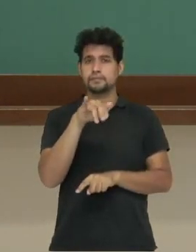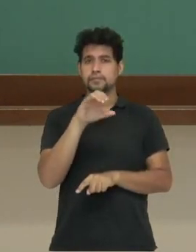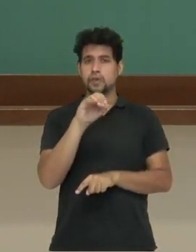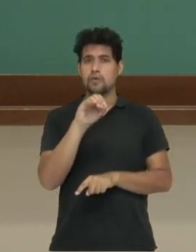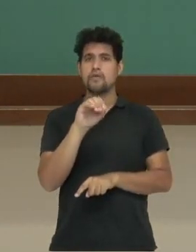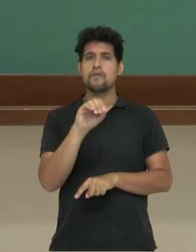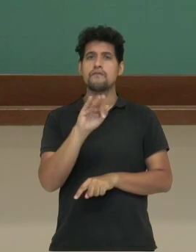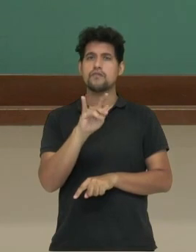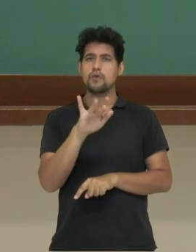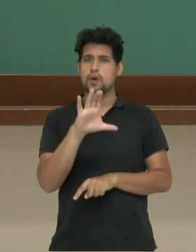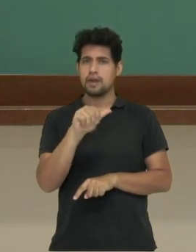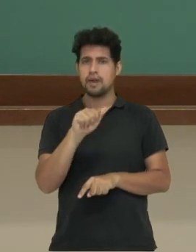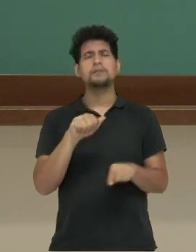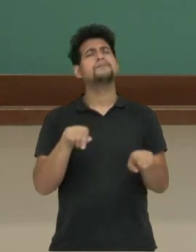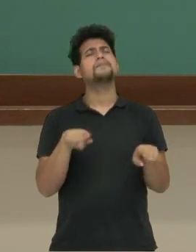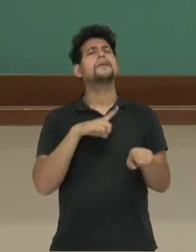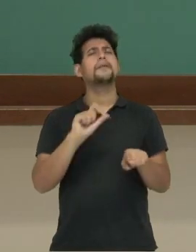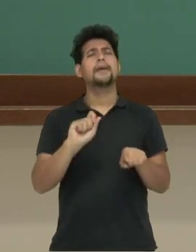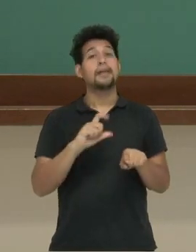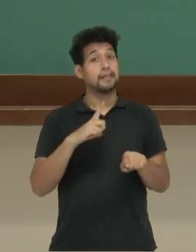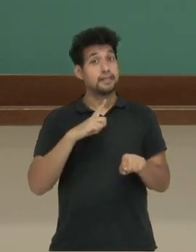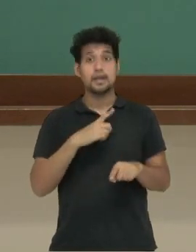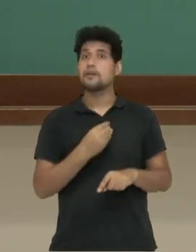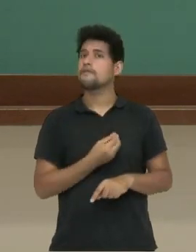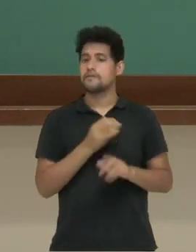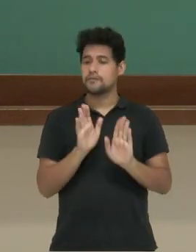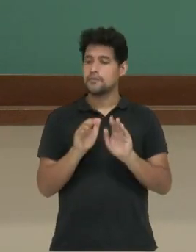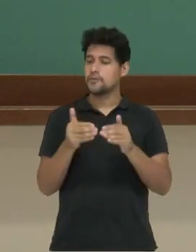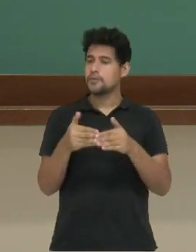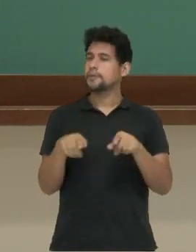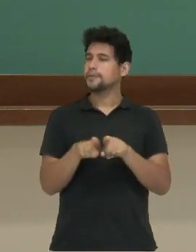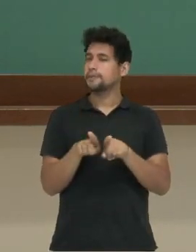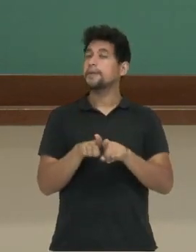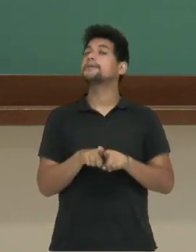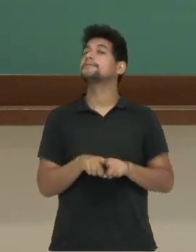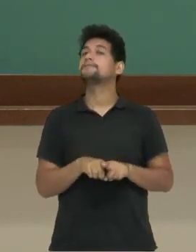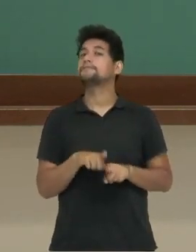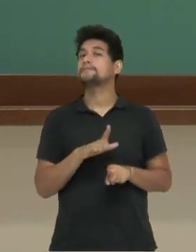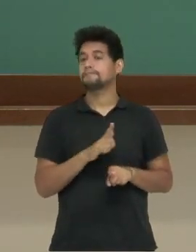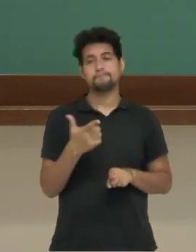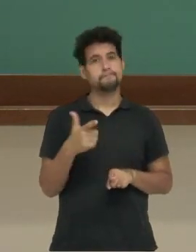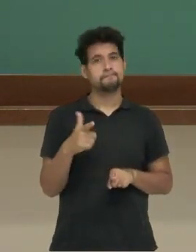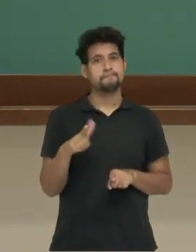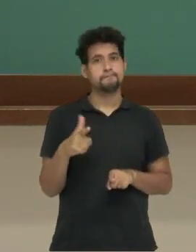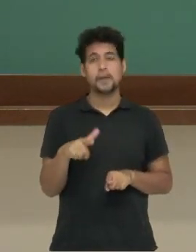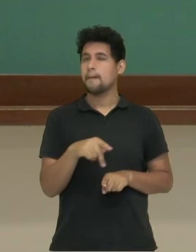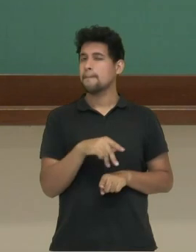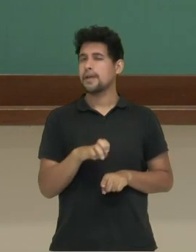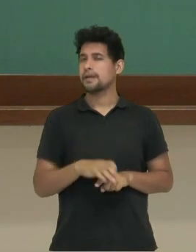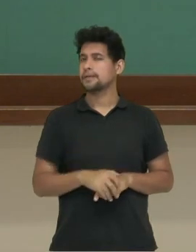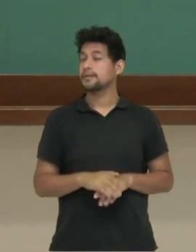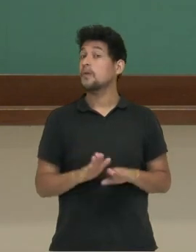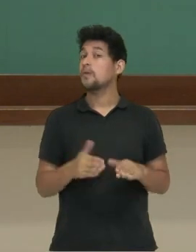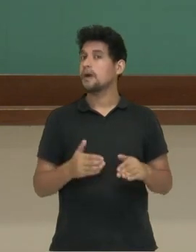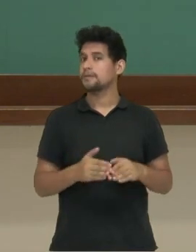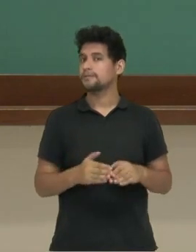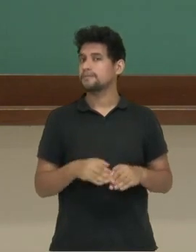você descobriu hoje que existe um ser vivo no grupo dos anfíbios que não possui patas, né? A